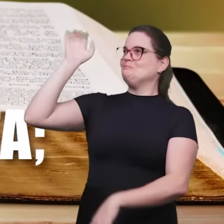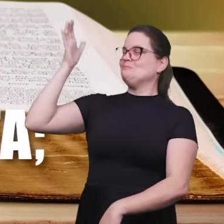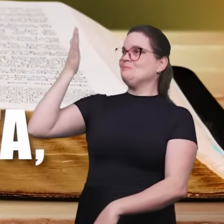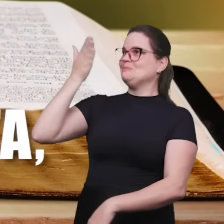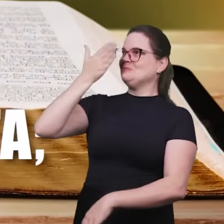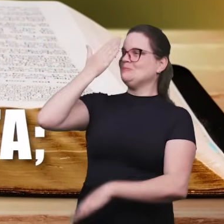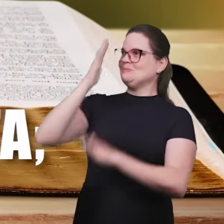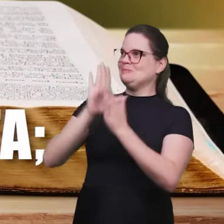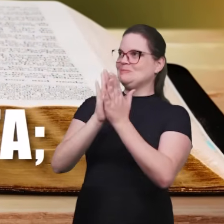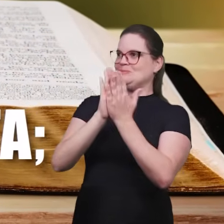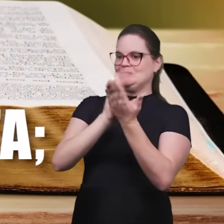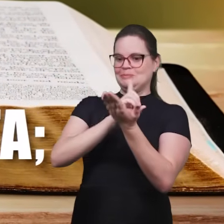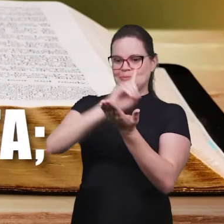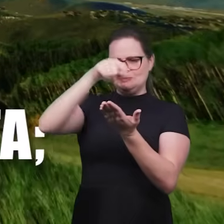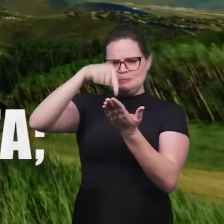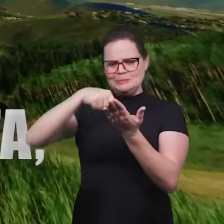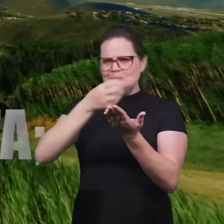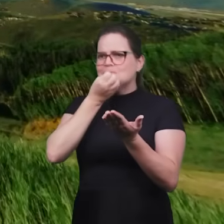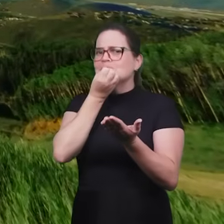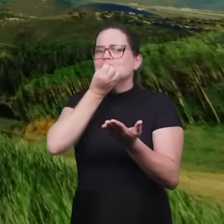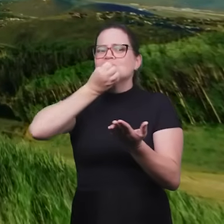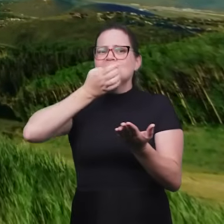bendita.